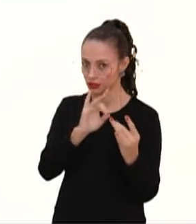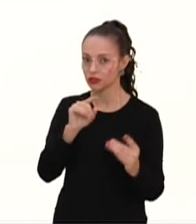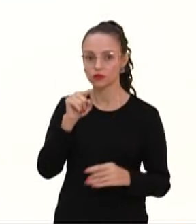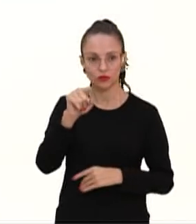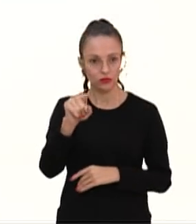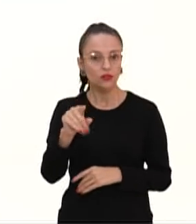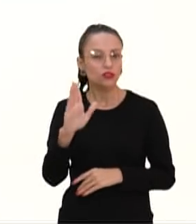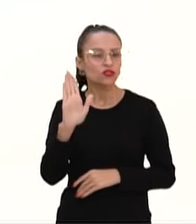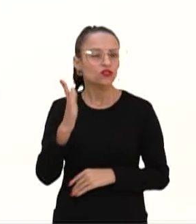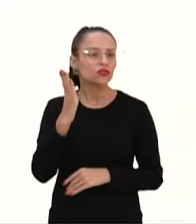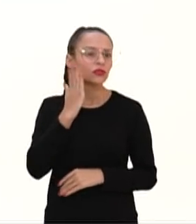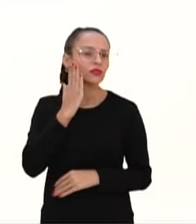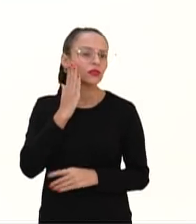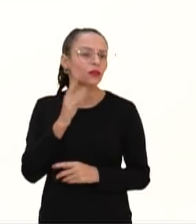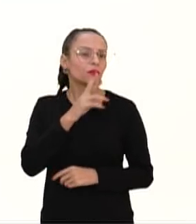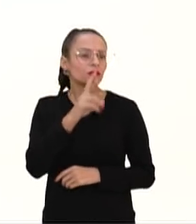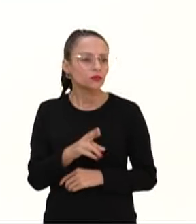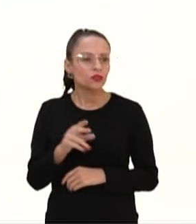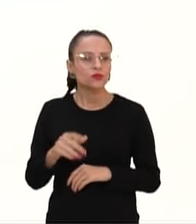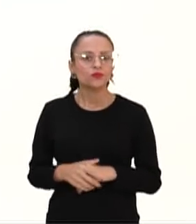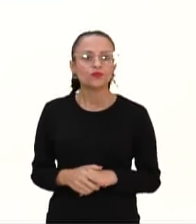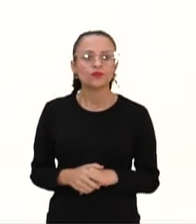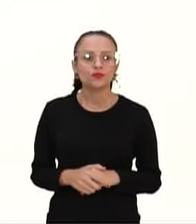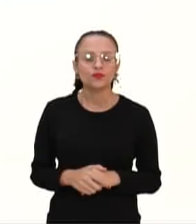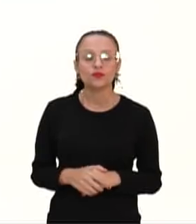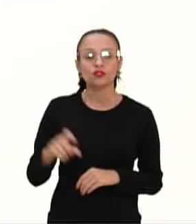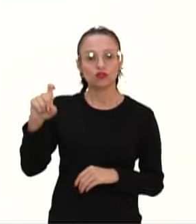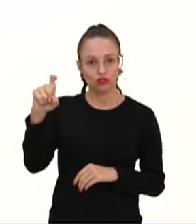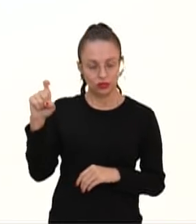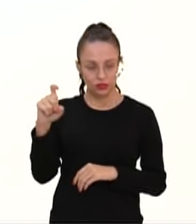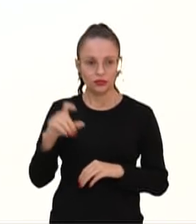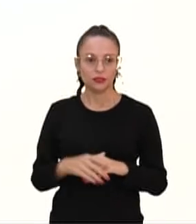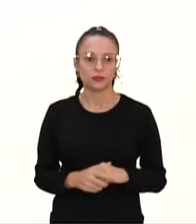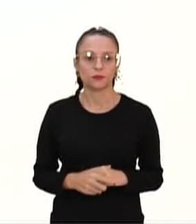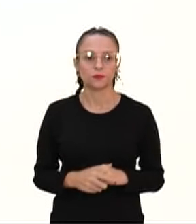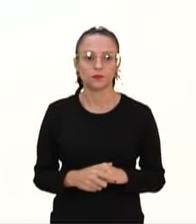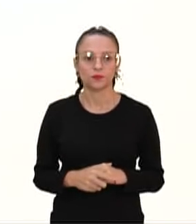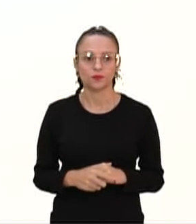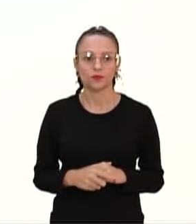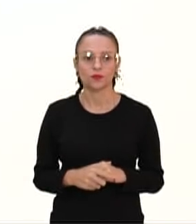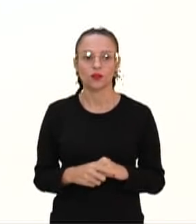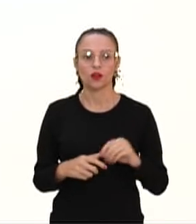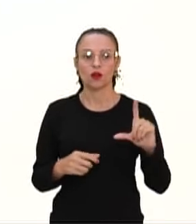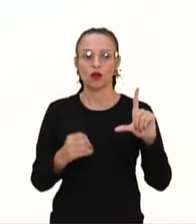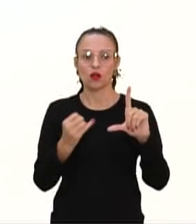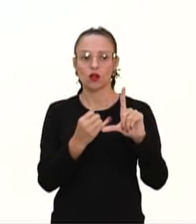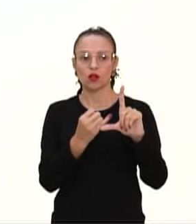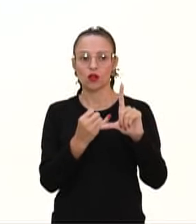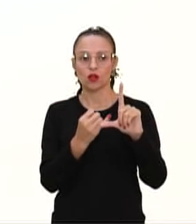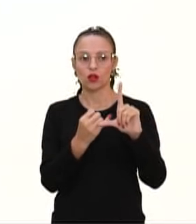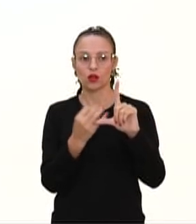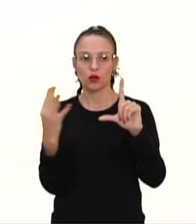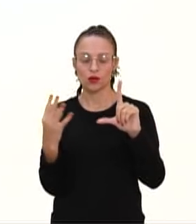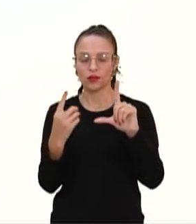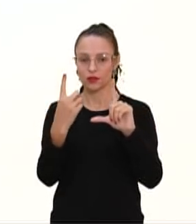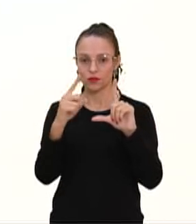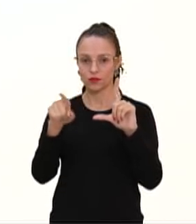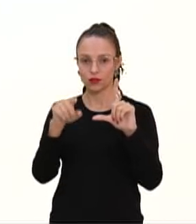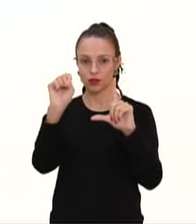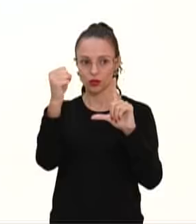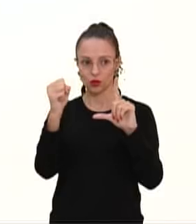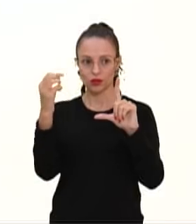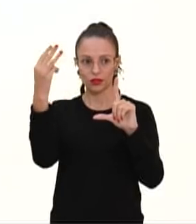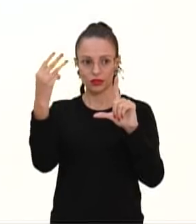você basicamente já sabe a resposta. No x, log de 1,8 elevado a 3 na